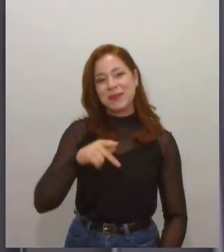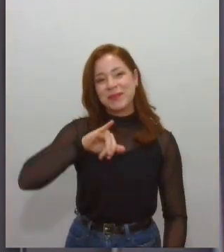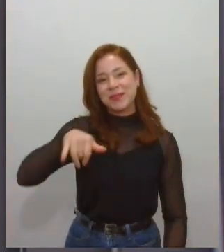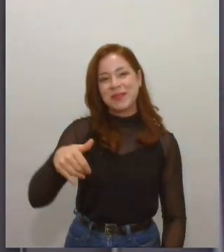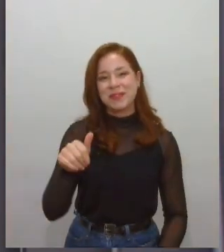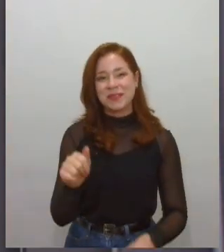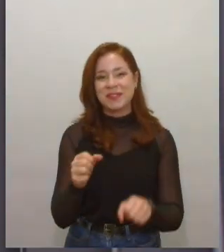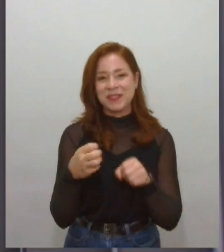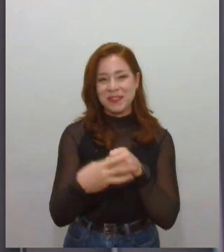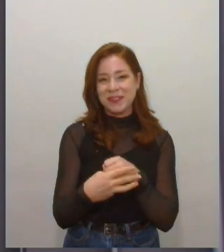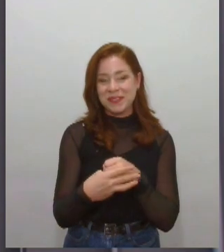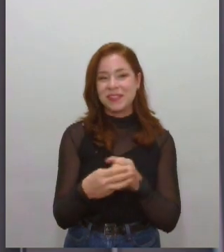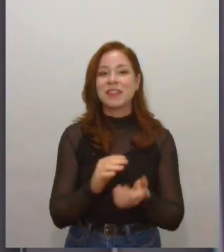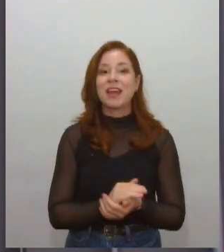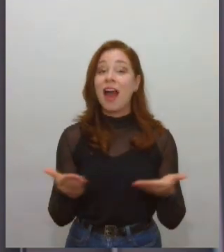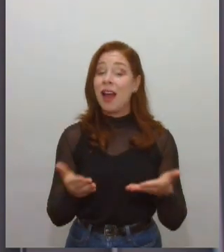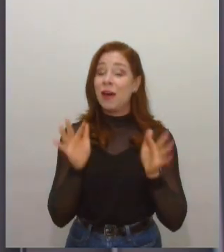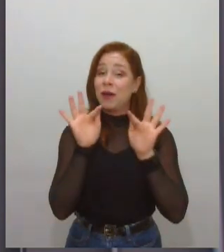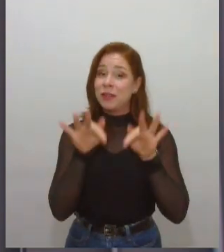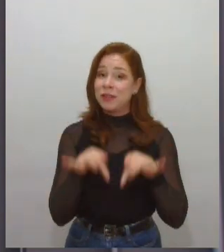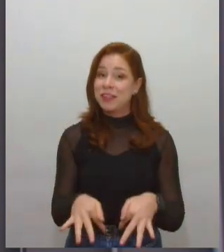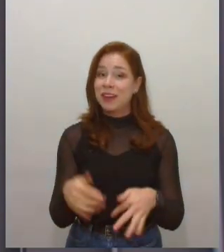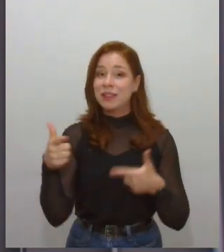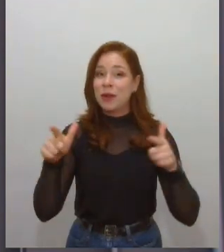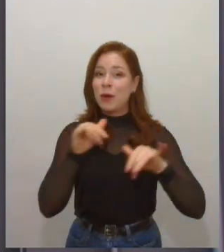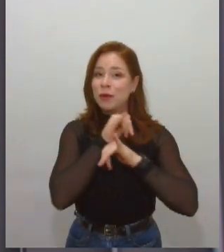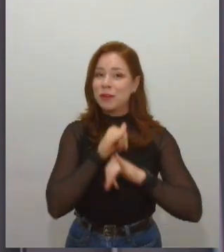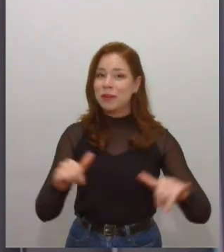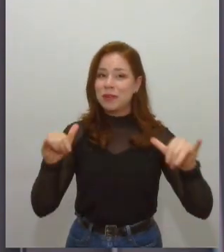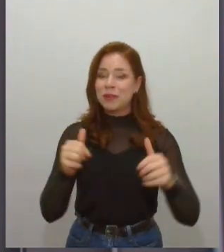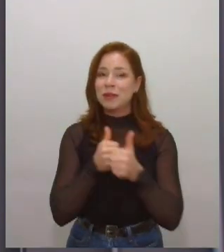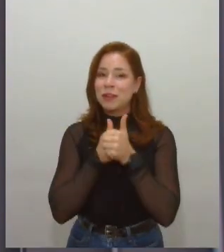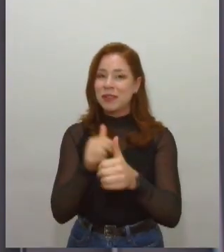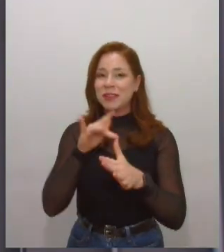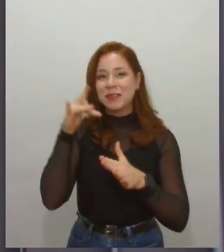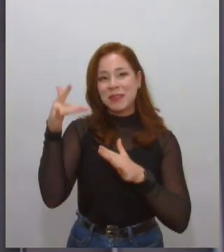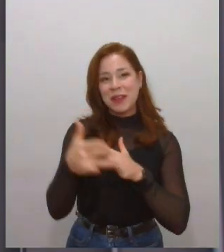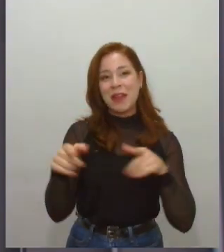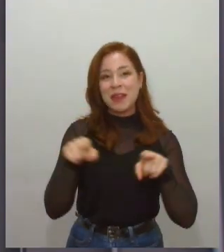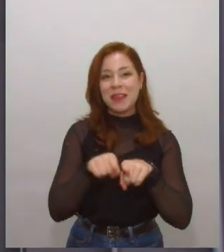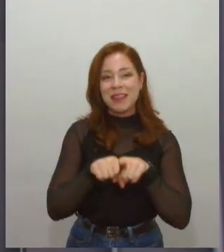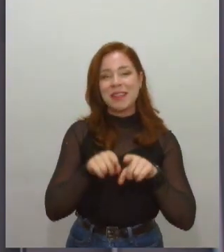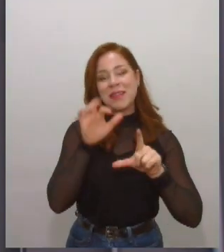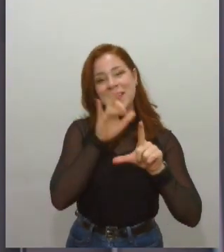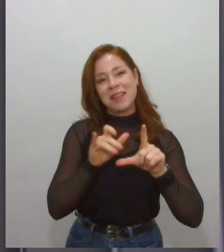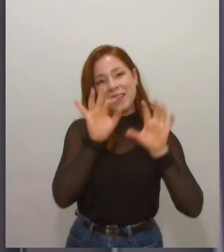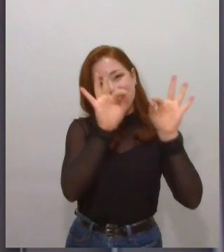fica por aqui. Outras notícias você acompanha em nossas redes sociais. No QR Code aqui na tela,